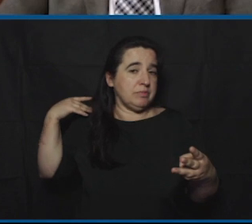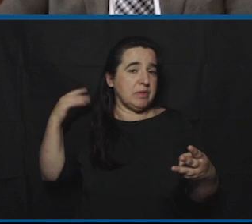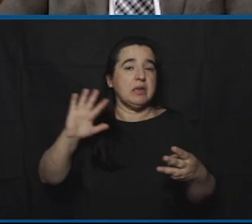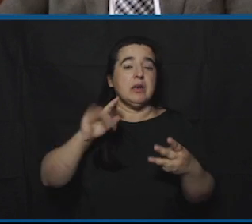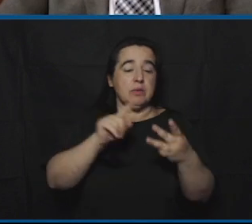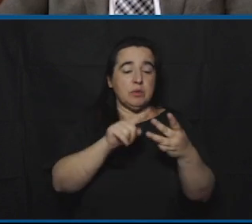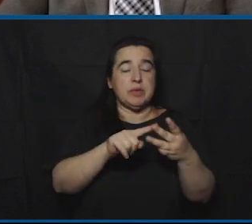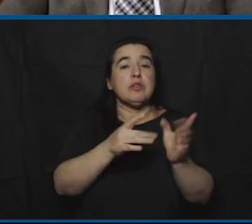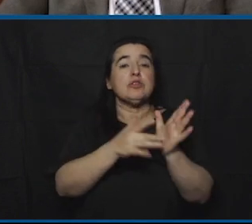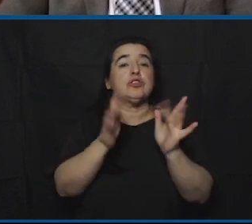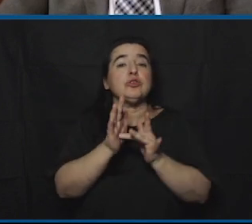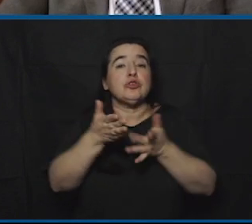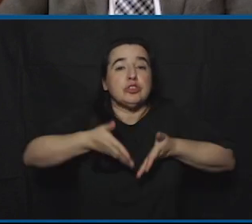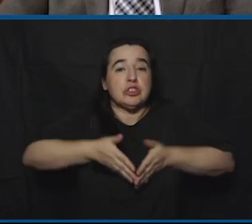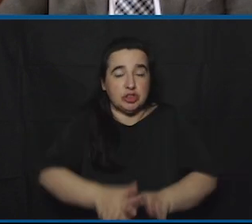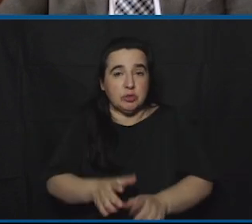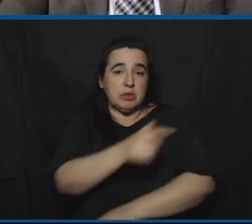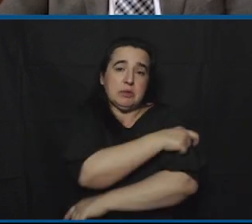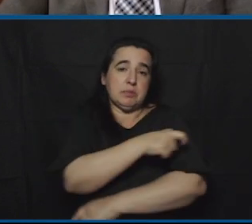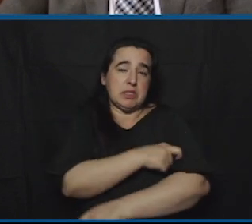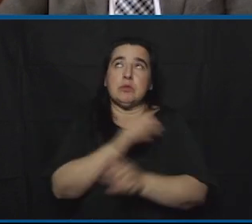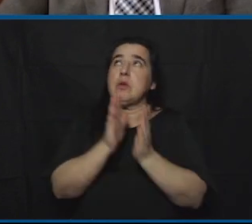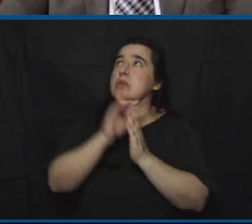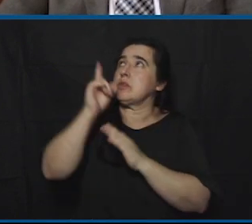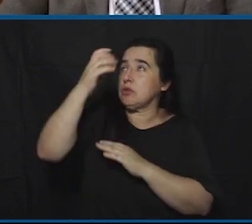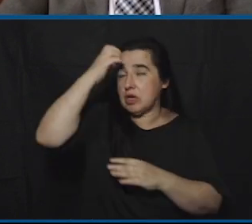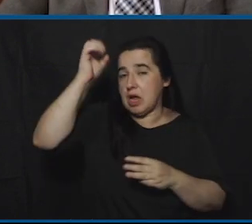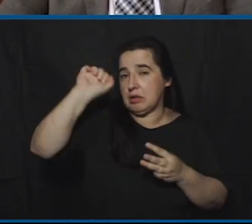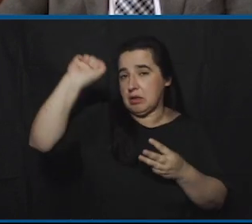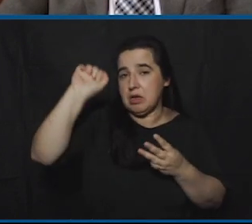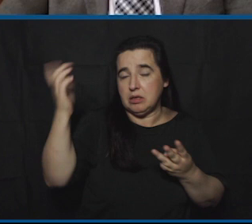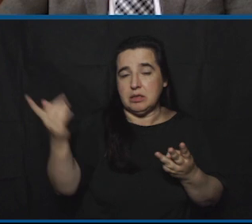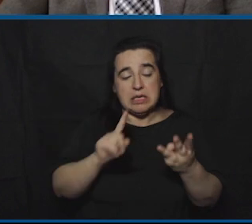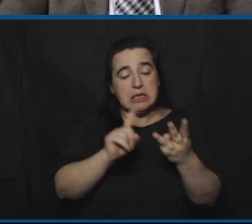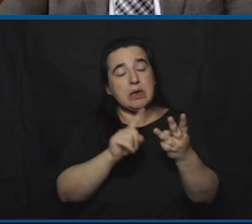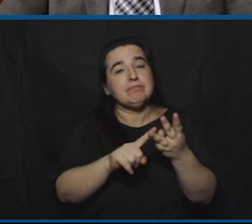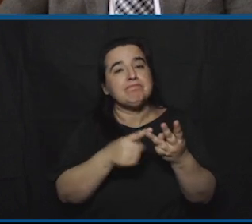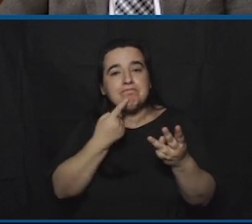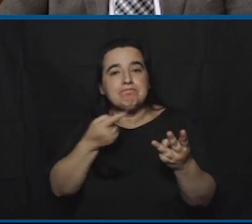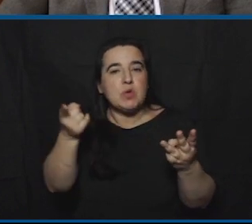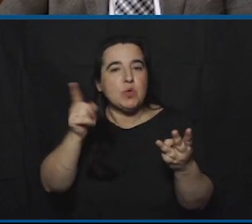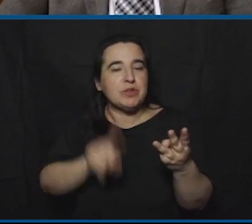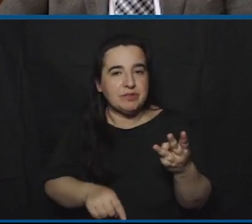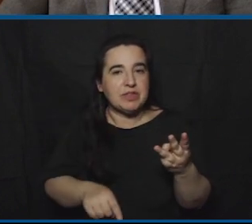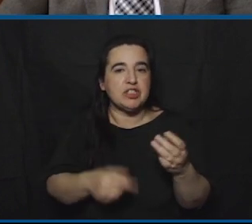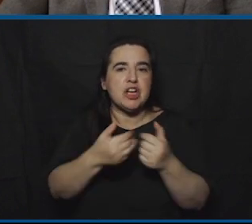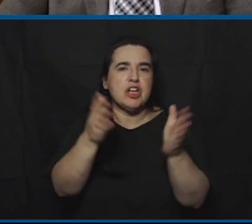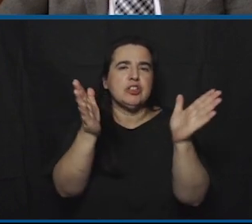quando Jesus veio à Terra e apresentou o reino de Deus, e haverá um momento quando ele virá a estabelecer esse reino de Deus, em que todas